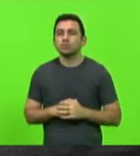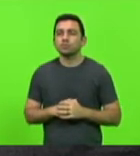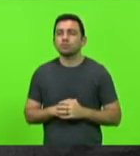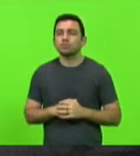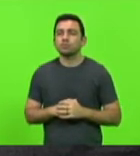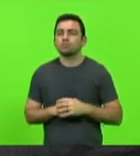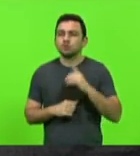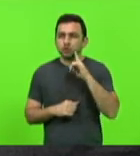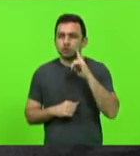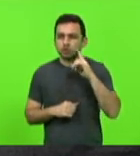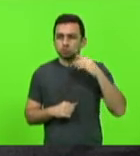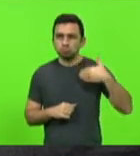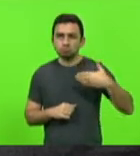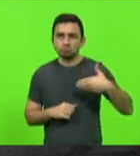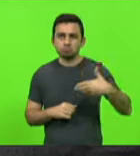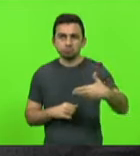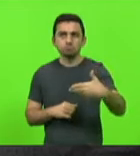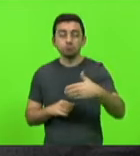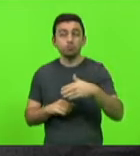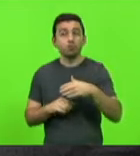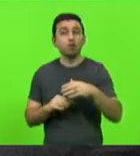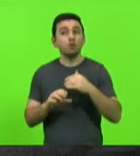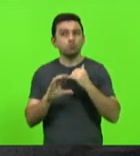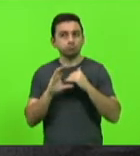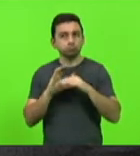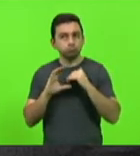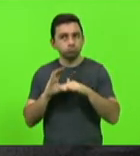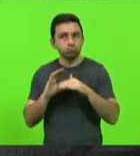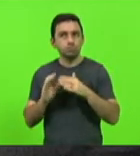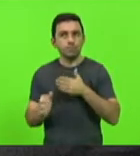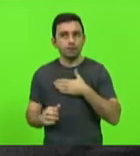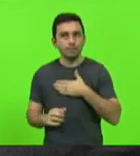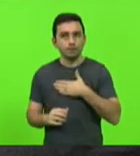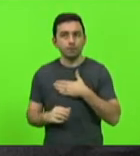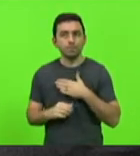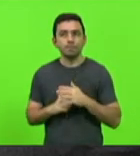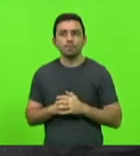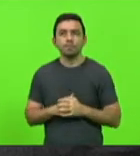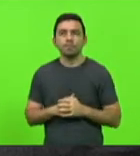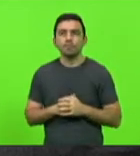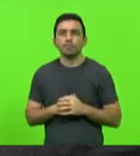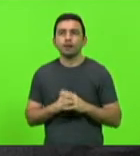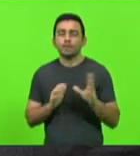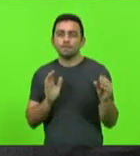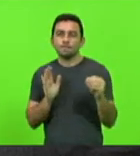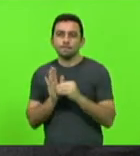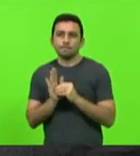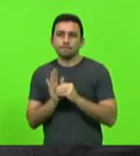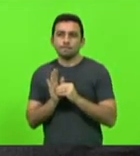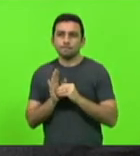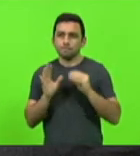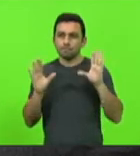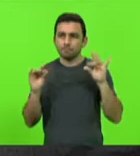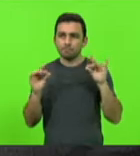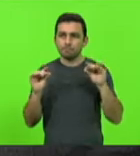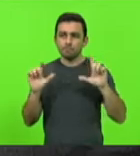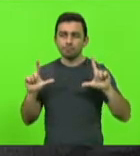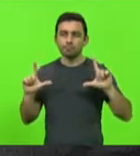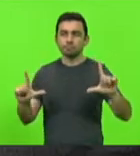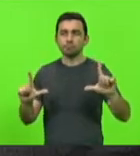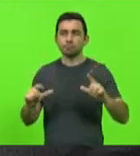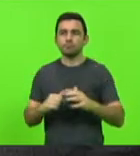alguns dias depois, me mandaram novamente outra imagem, e aí ele colocou, fez aquela citação